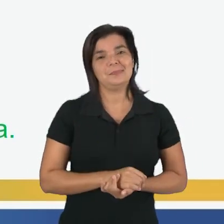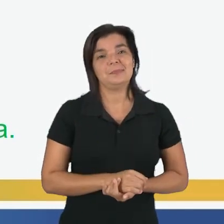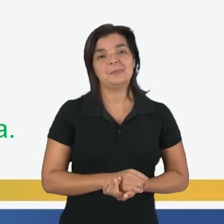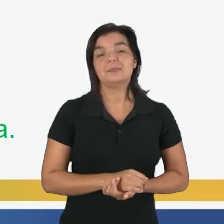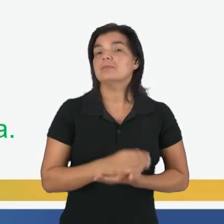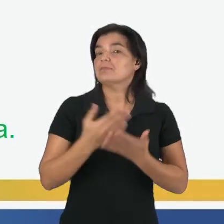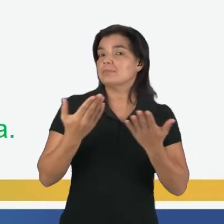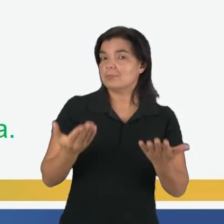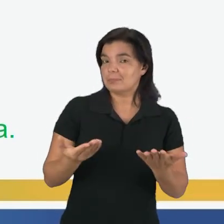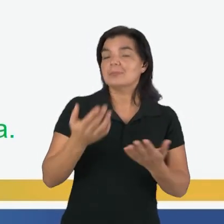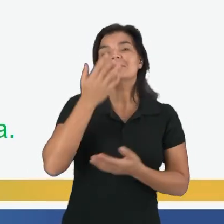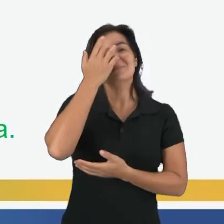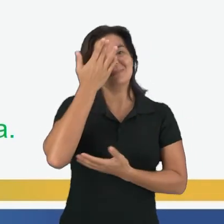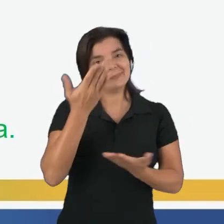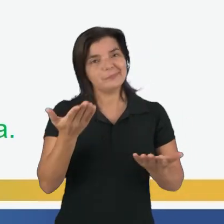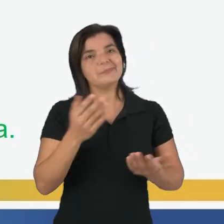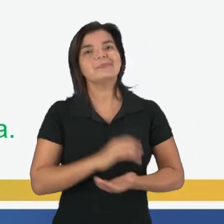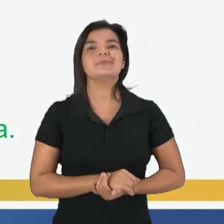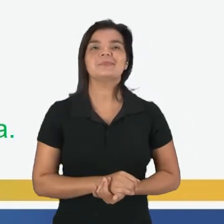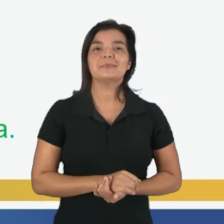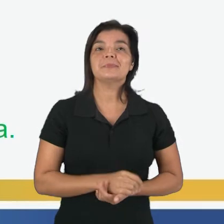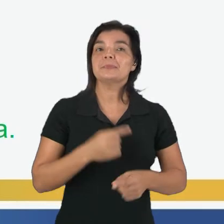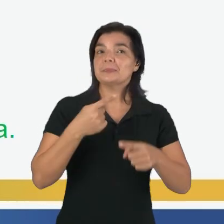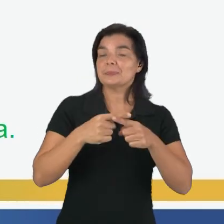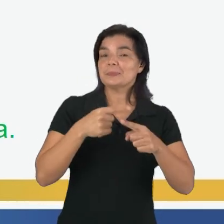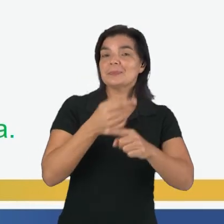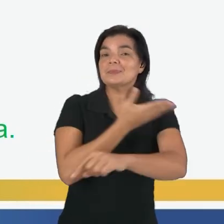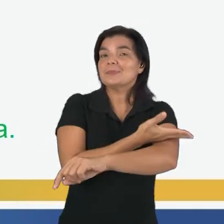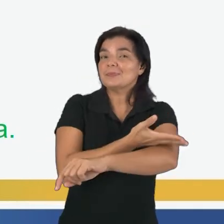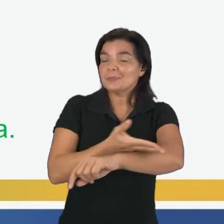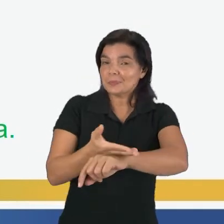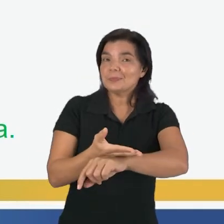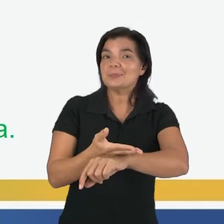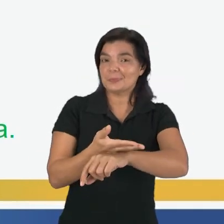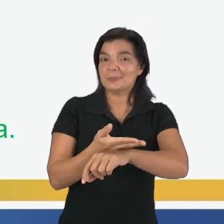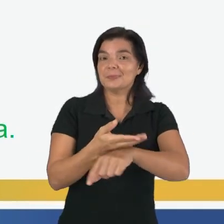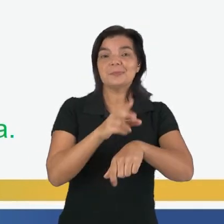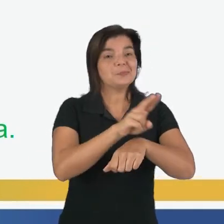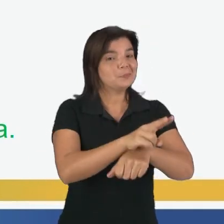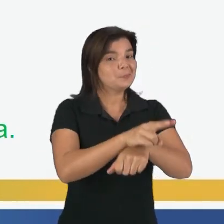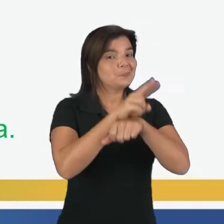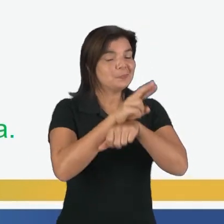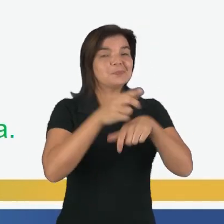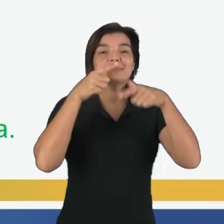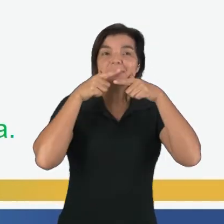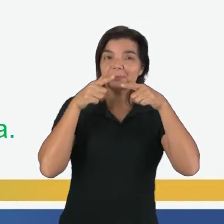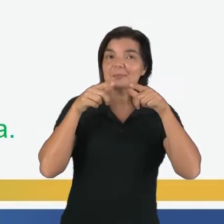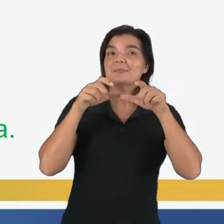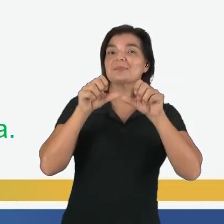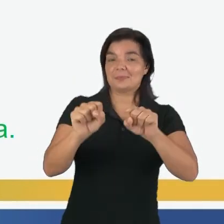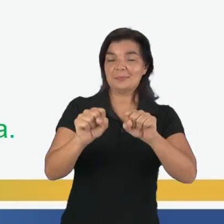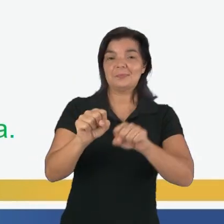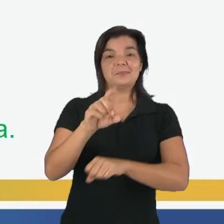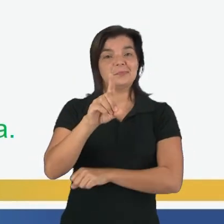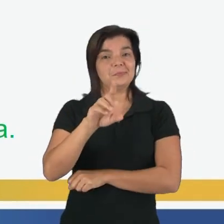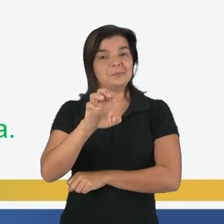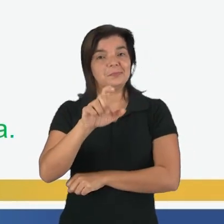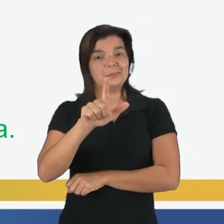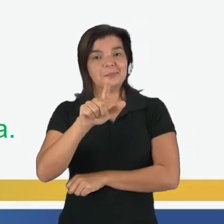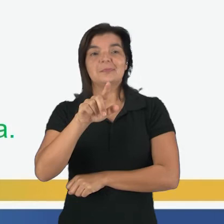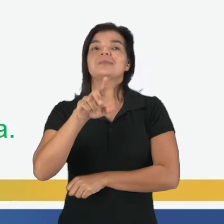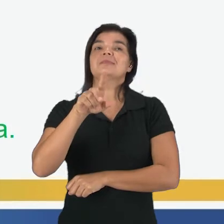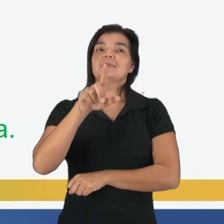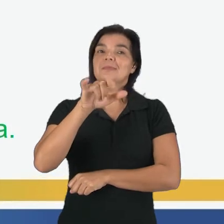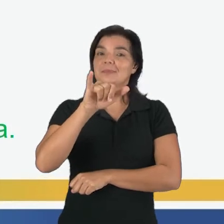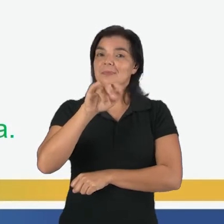delivery? Tá fácil, né? Porque ele tá tão acostumado ali no seu meio, já que essa palavra delivery é